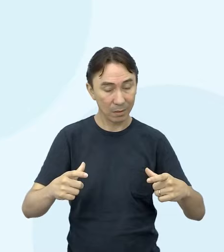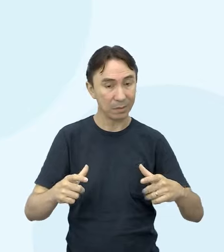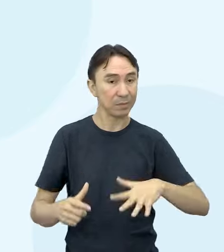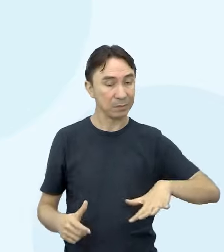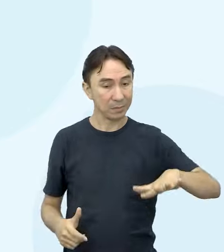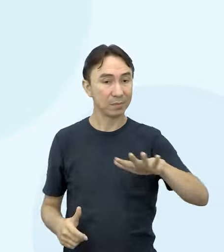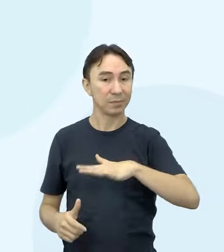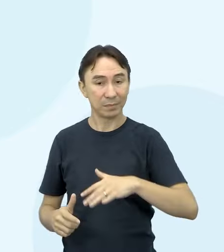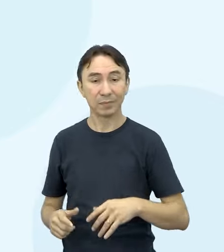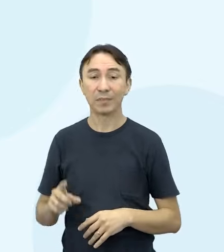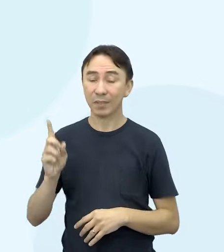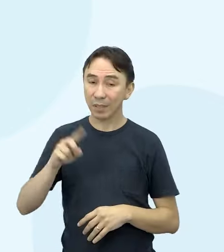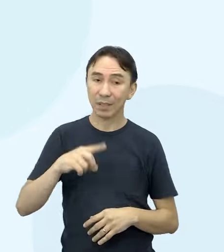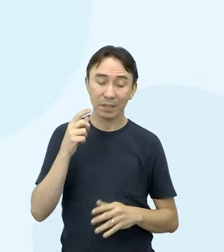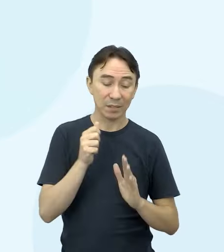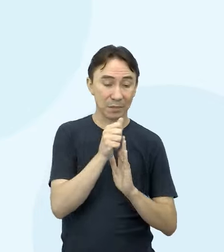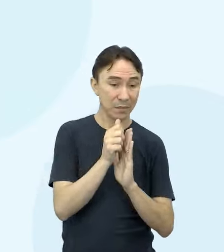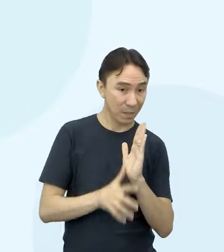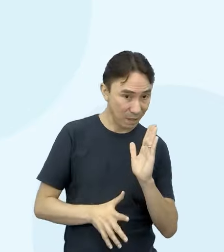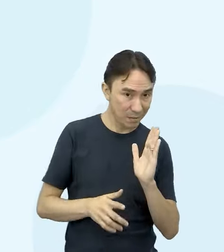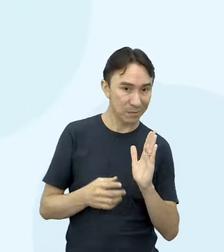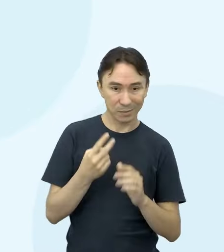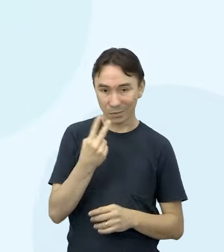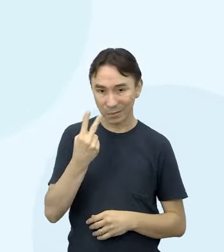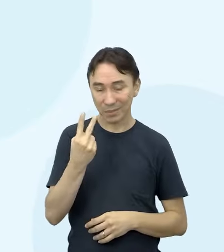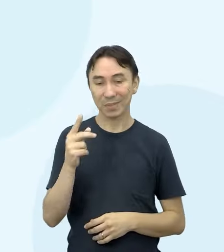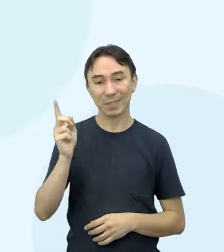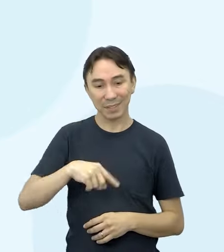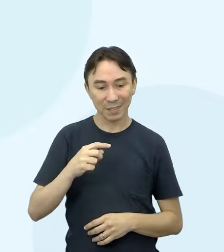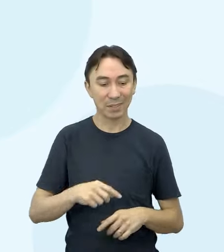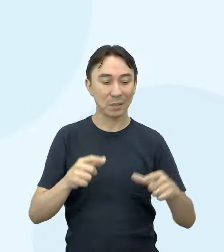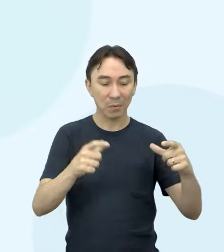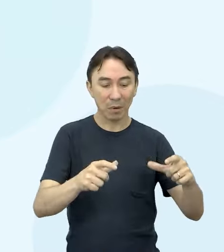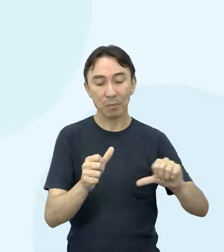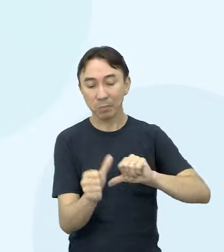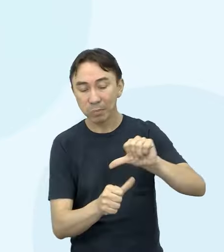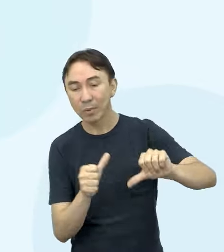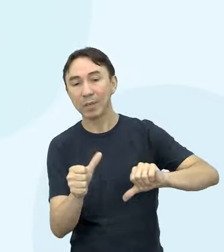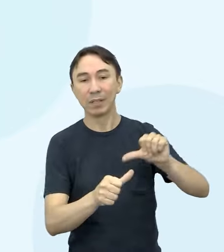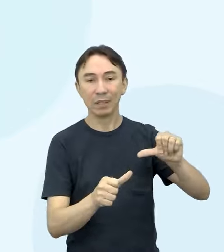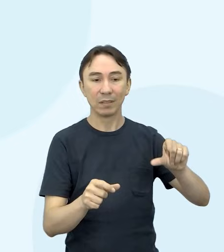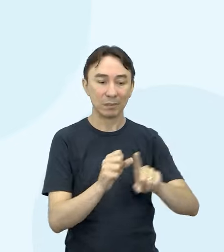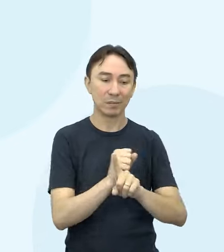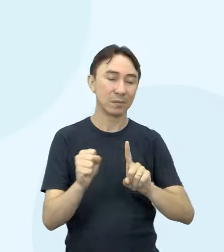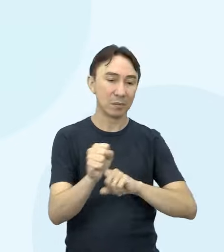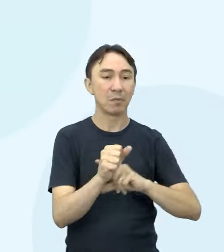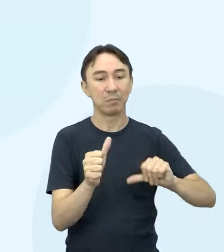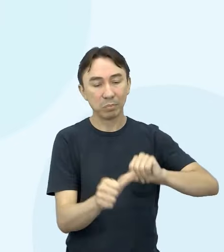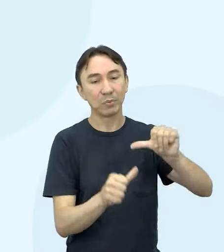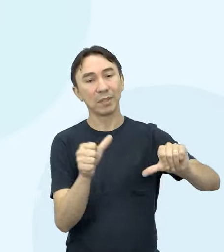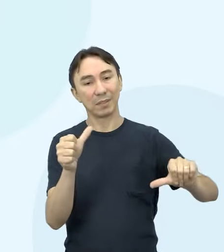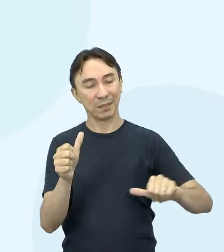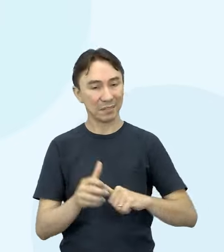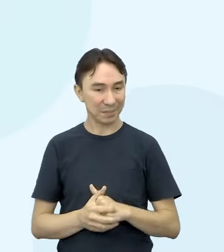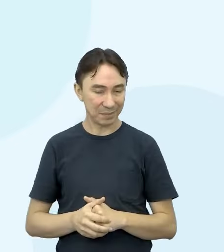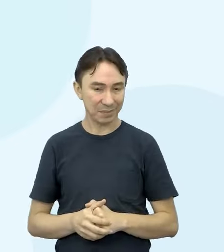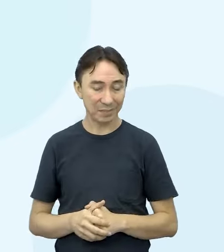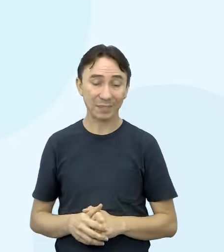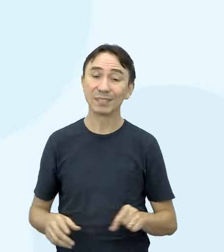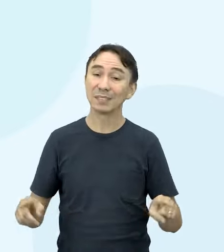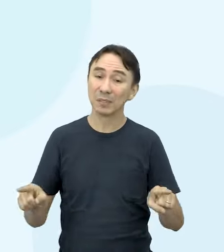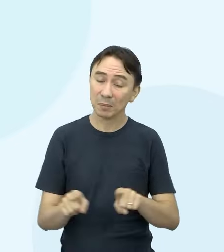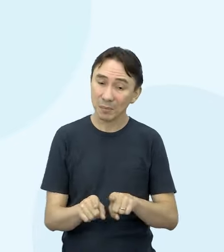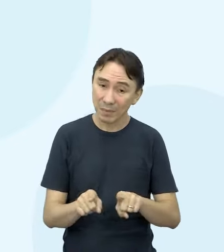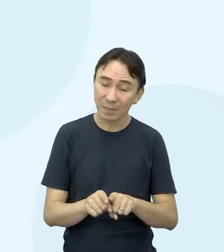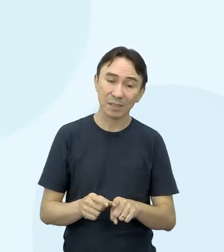é transformação do espaço geográfico e sociedade, e na construção de análises da estrutura de um